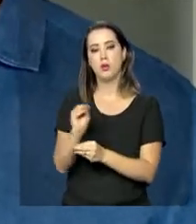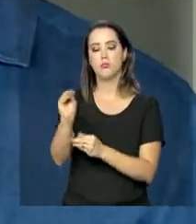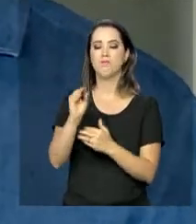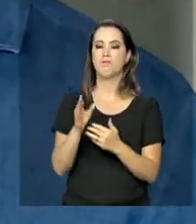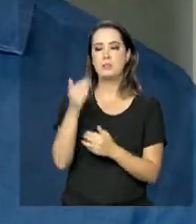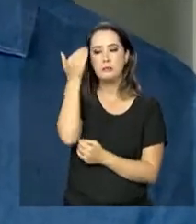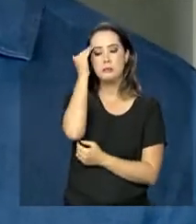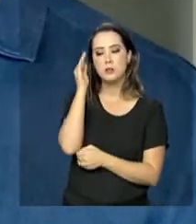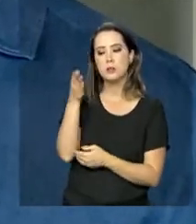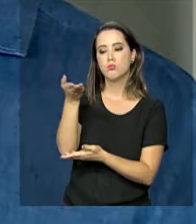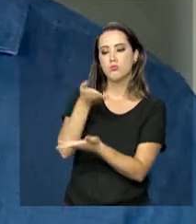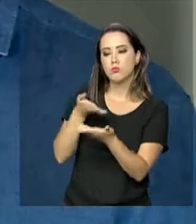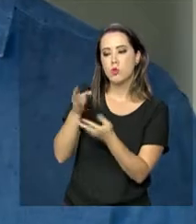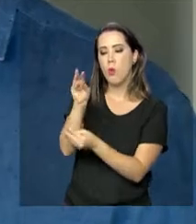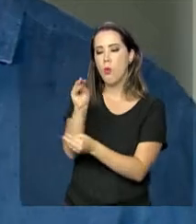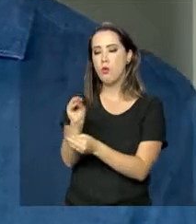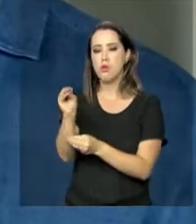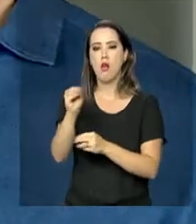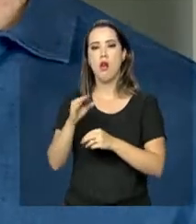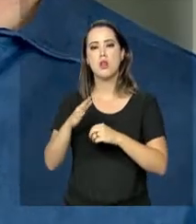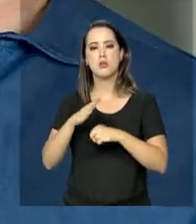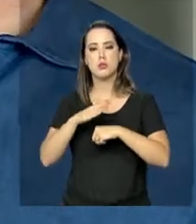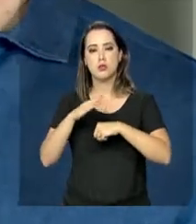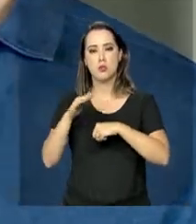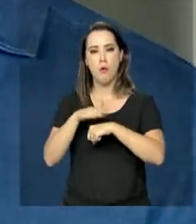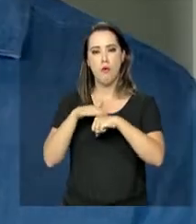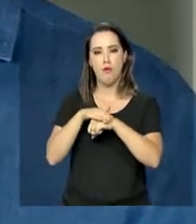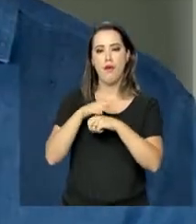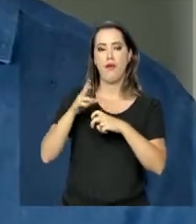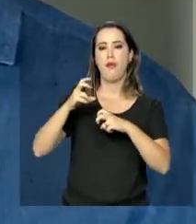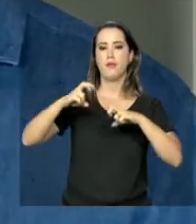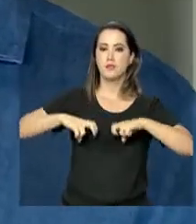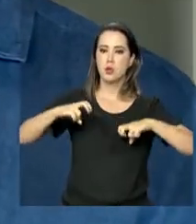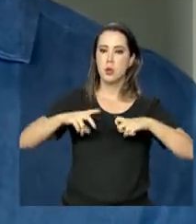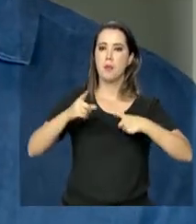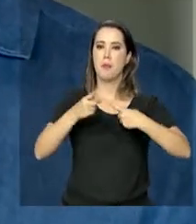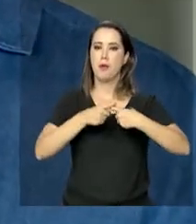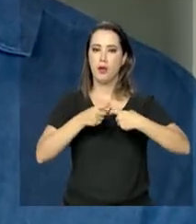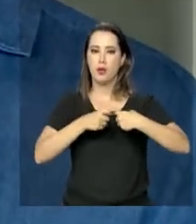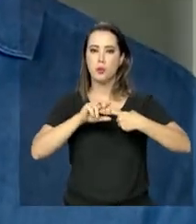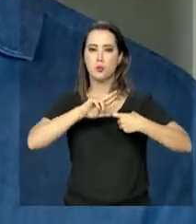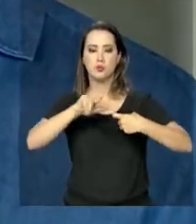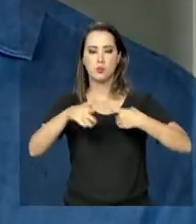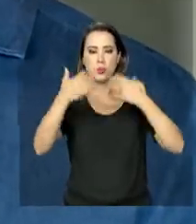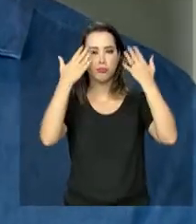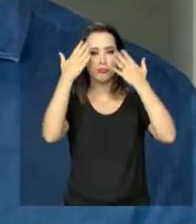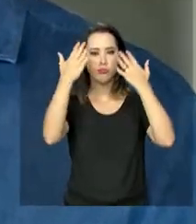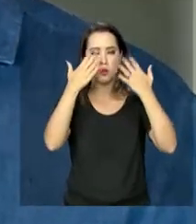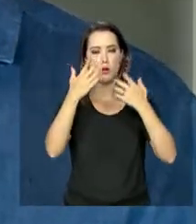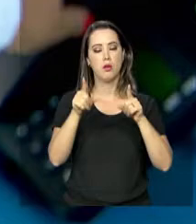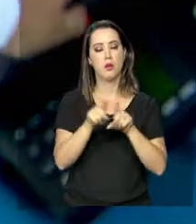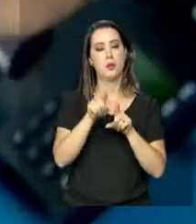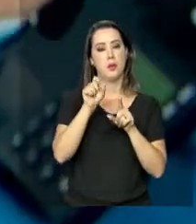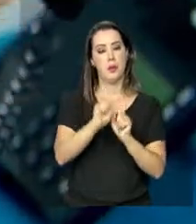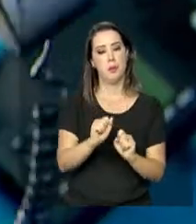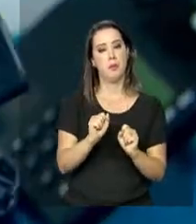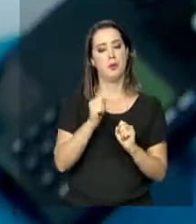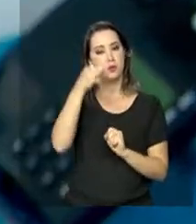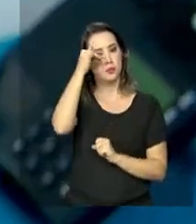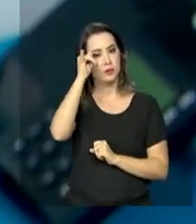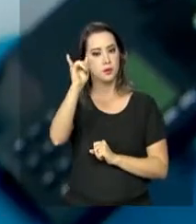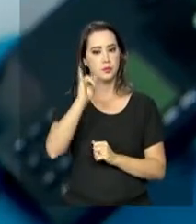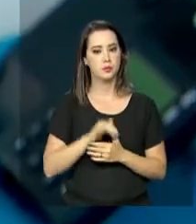e tratadas por especialistas no caso psicólogos e psiquiatras esses suicídios poderiam ser evitados